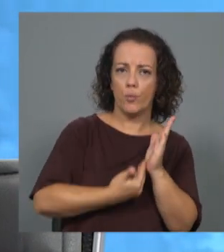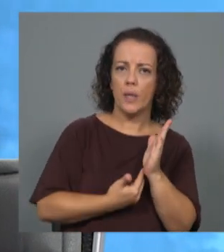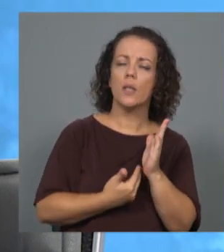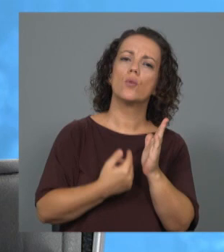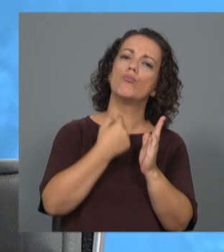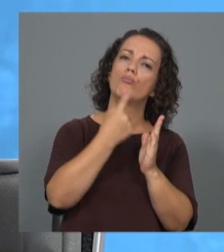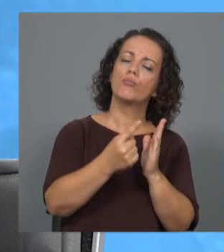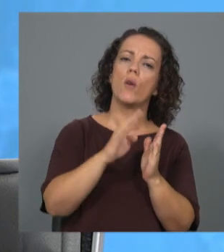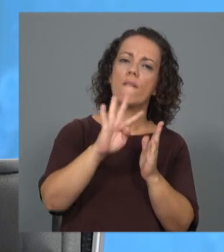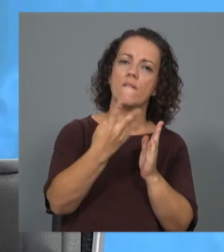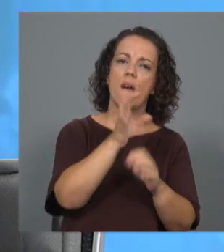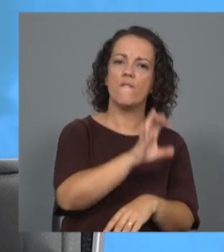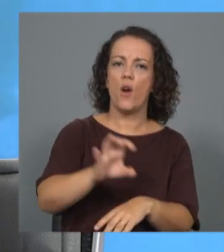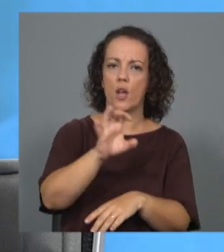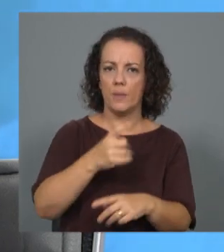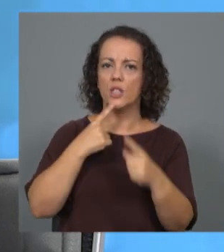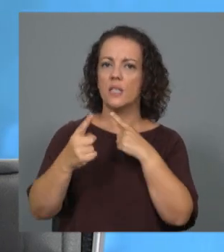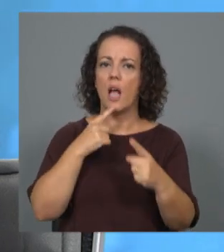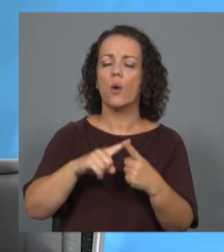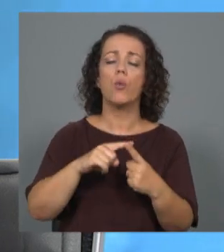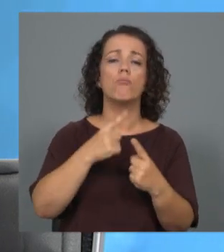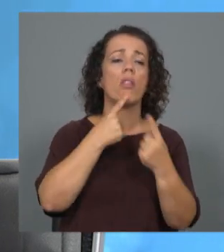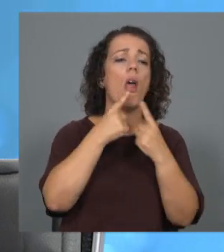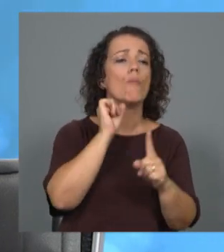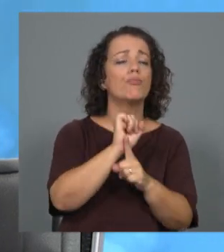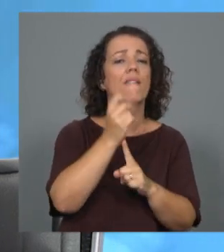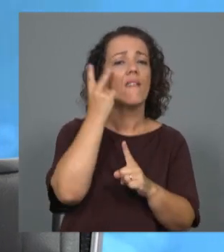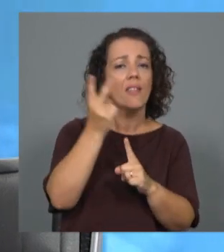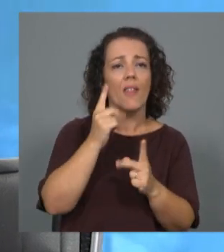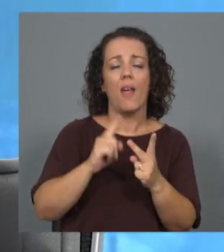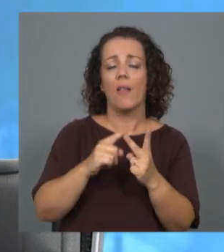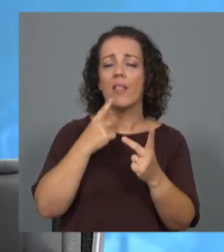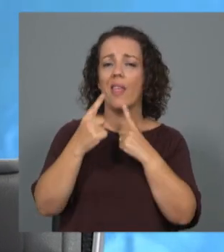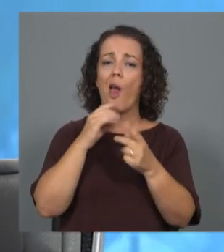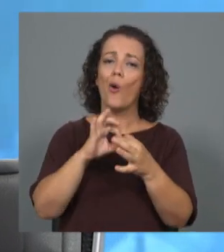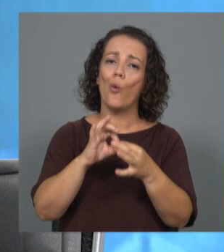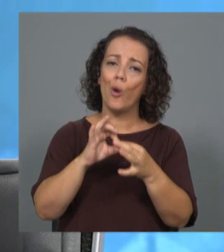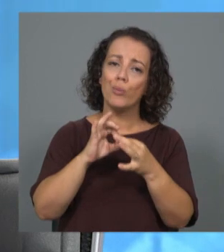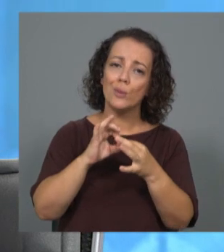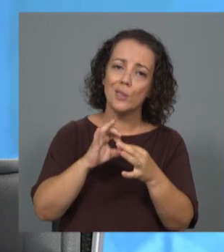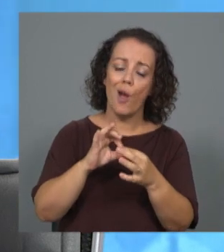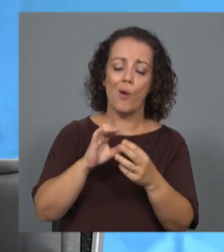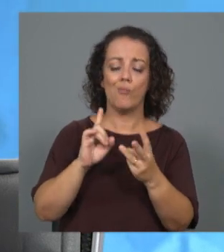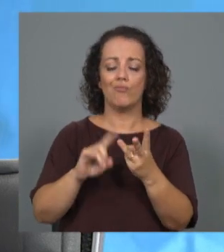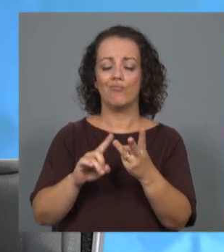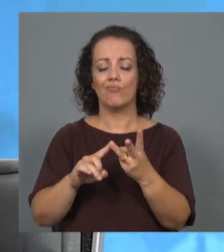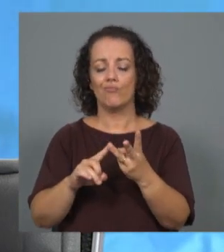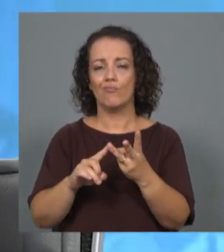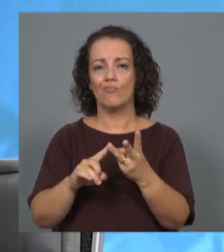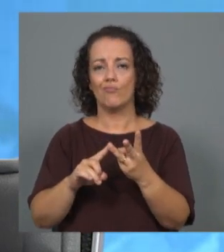diálogo. É o diálogo da vida, o diálogo da colaboração mútua, o diálogo